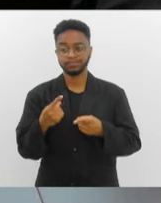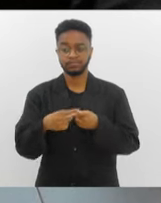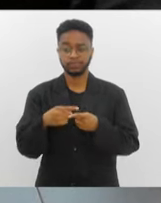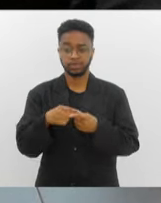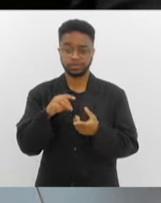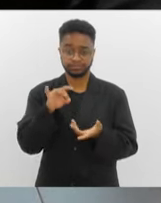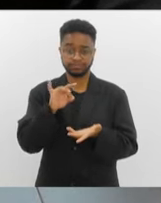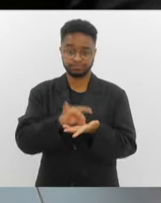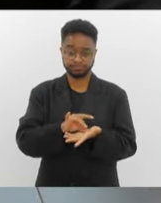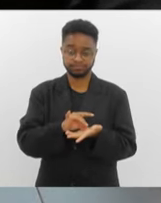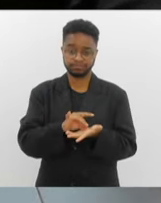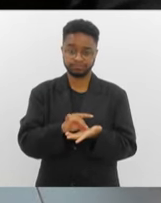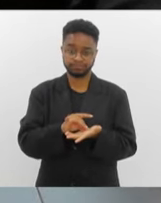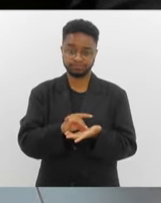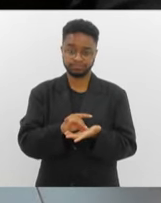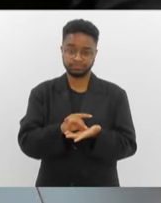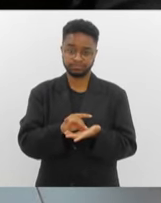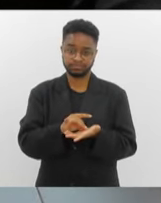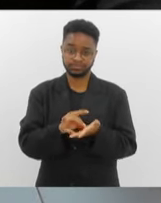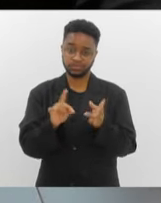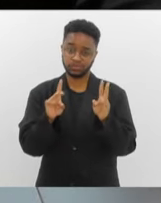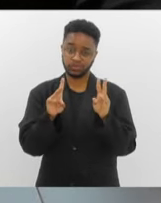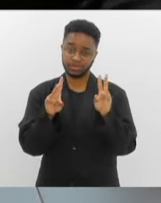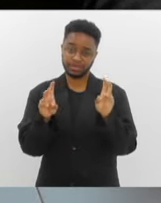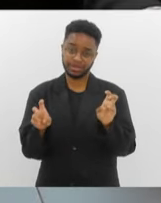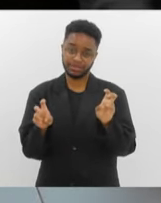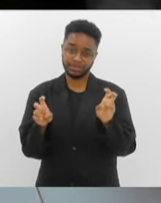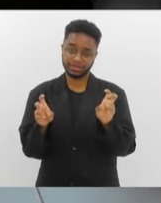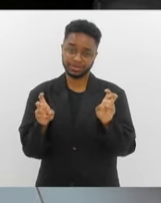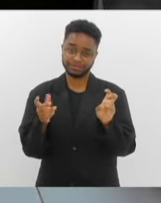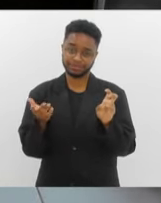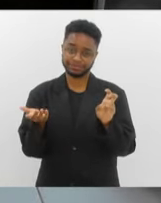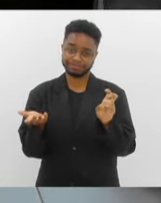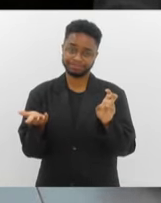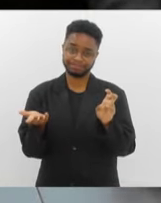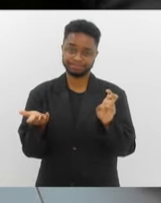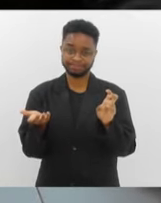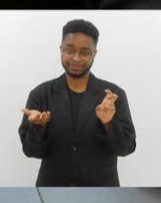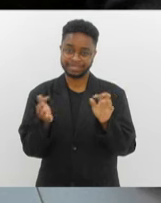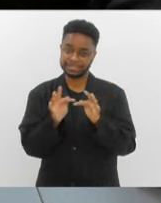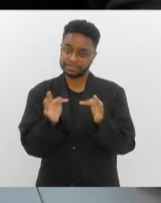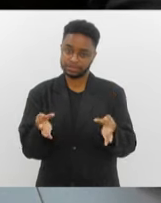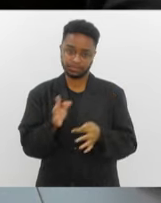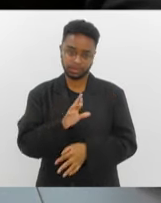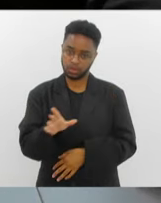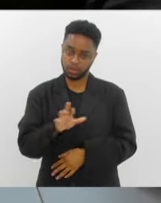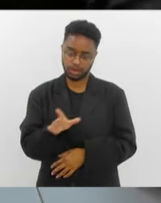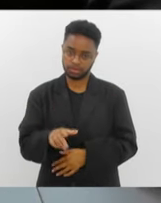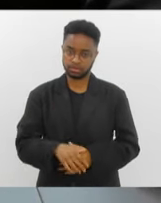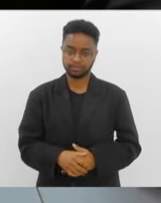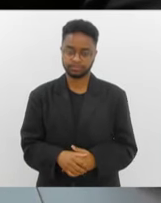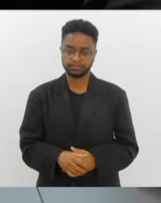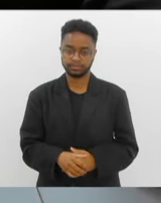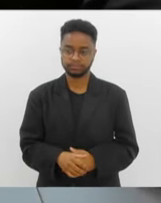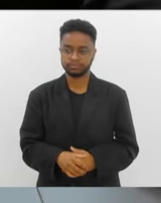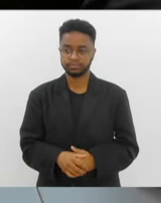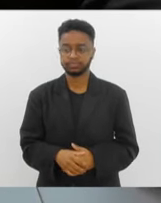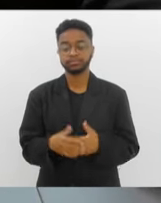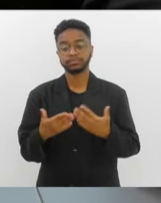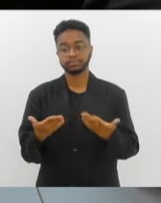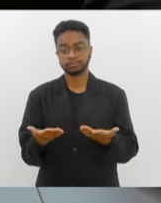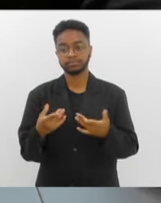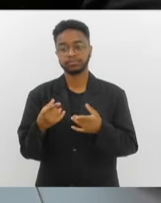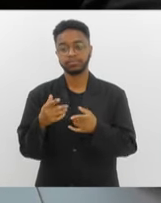realmente não é um tema de uma abordagem simples, né? Exatamente